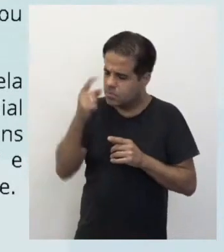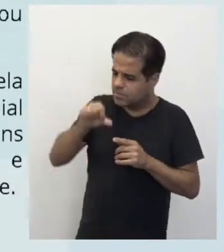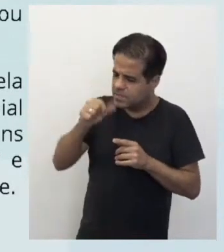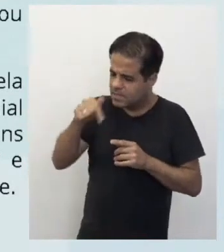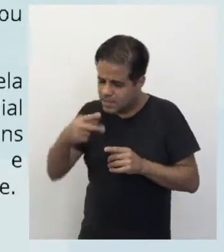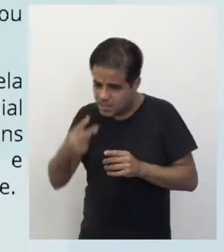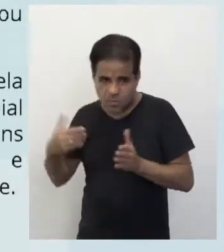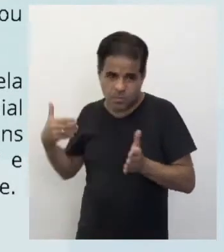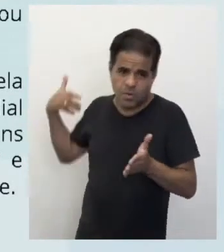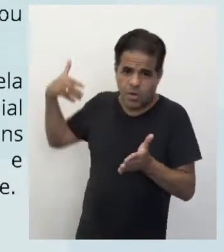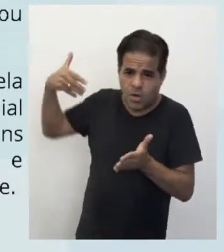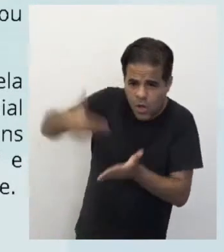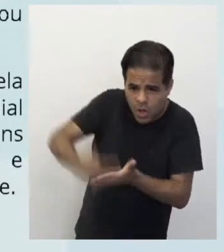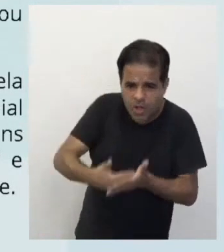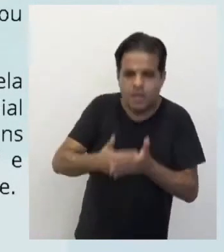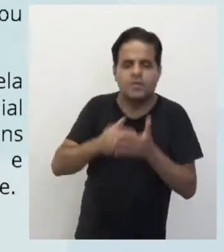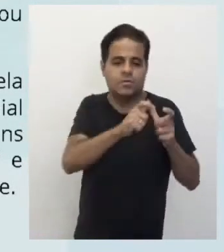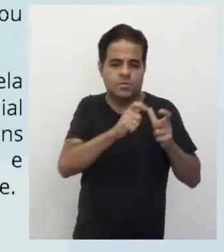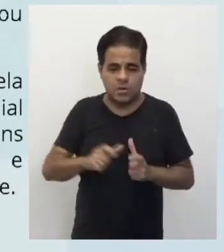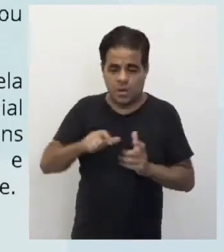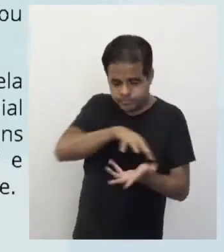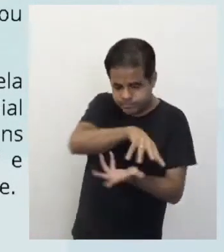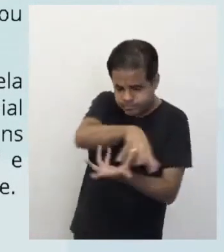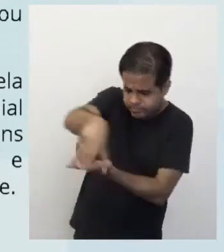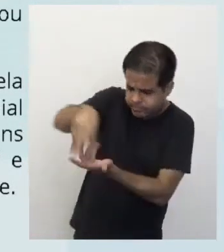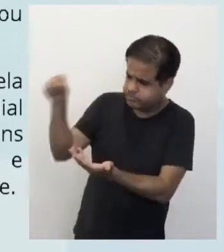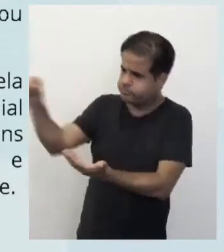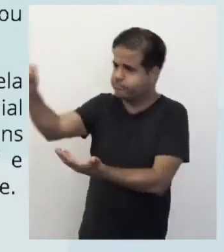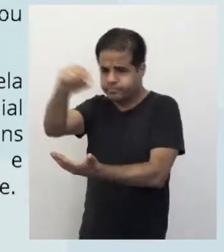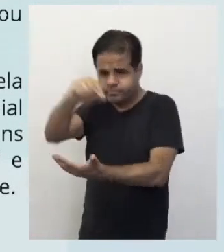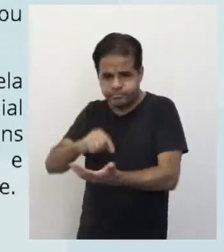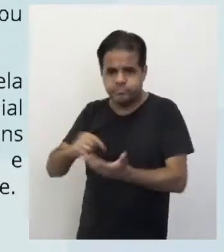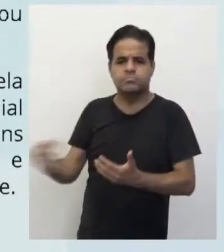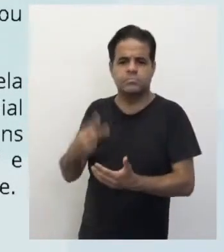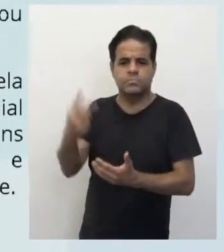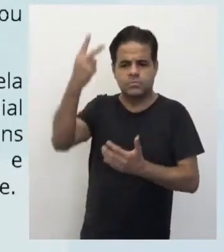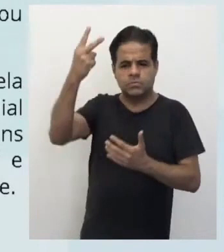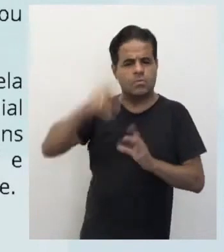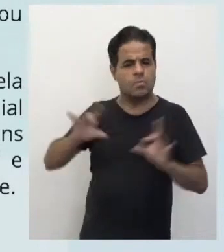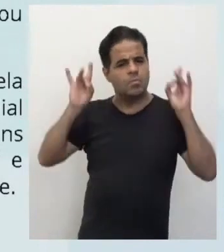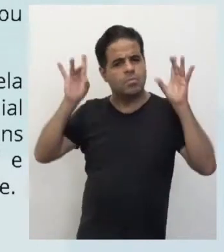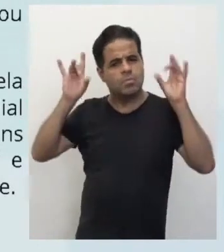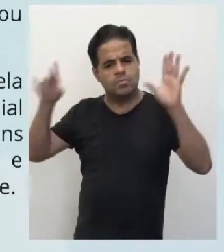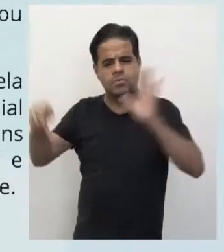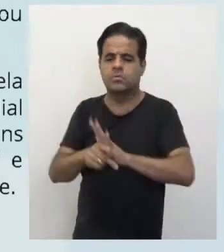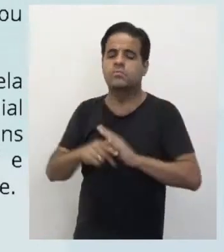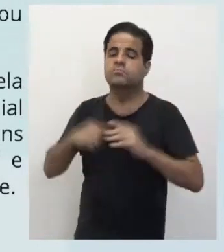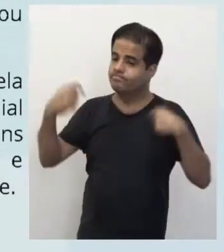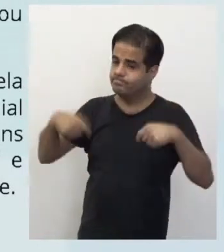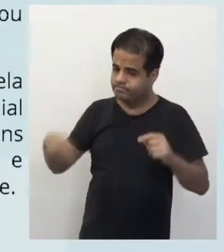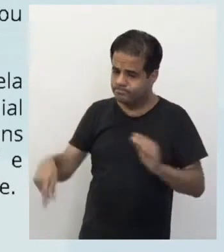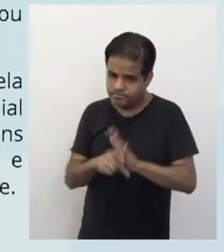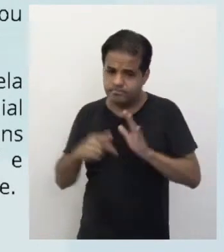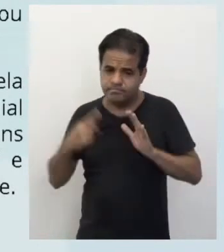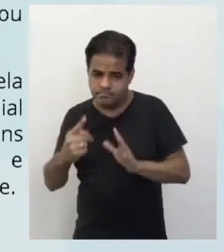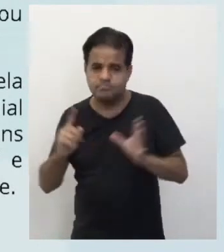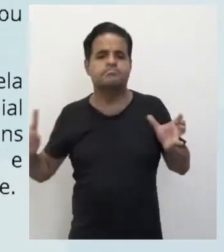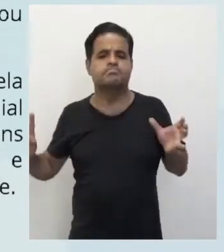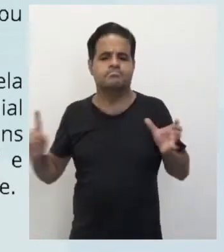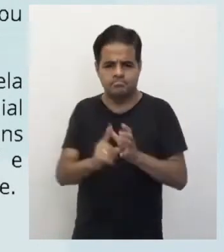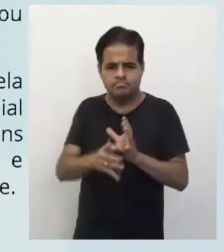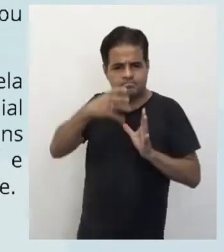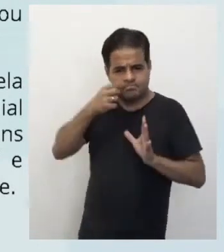que reconhece que alguns lugares na Terra são de valor universal excepcional e devem fazer parte do